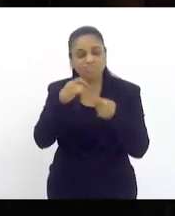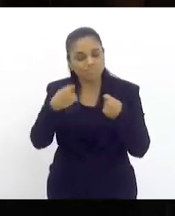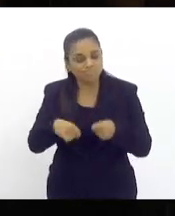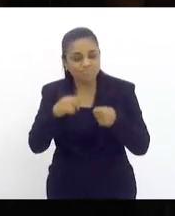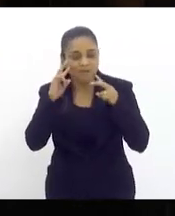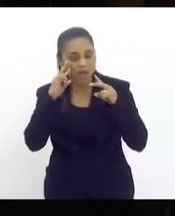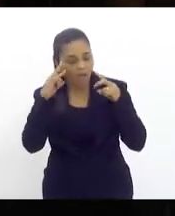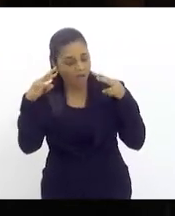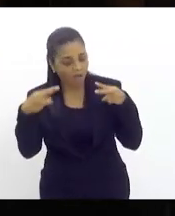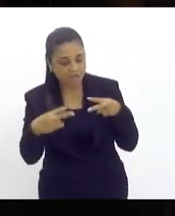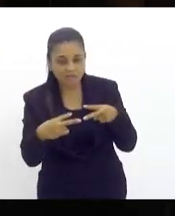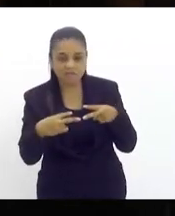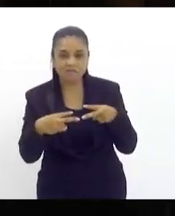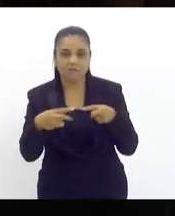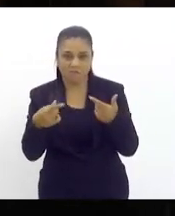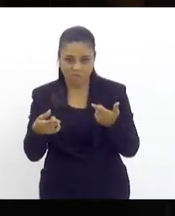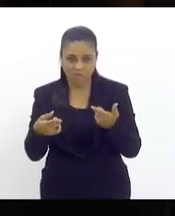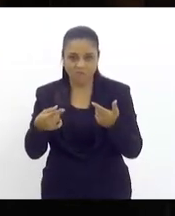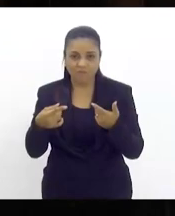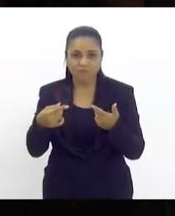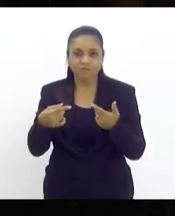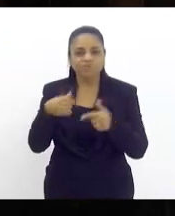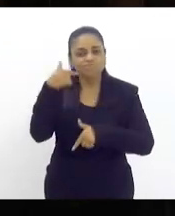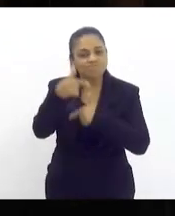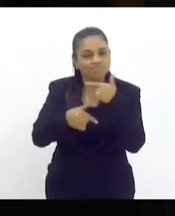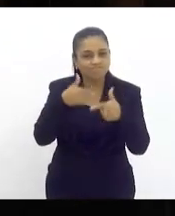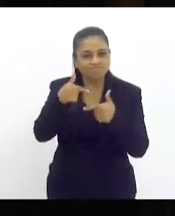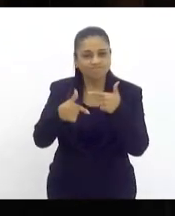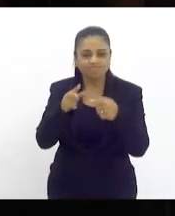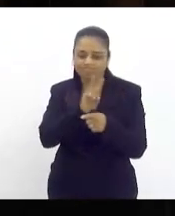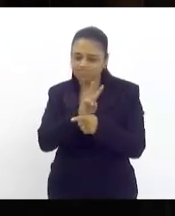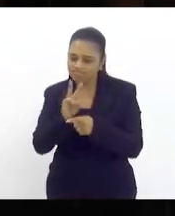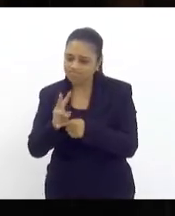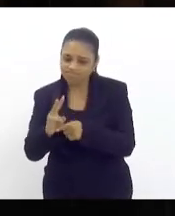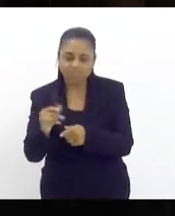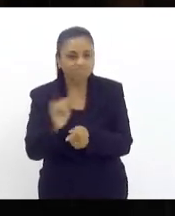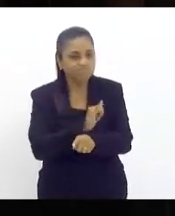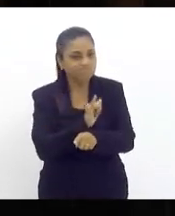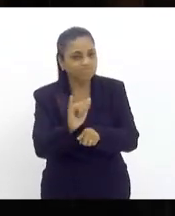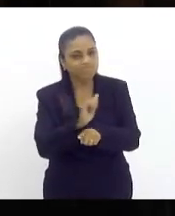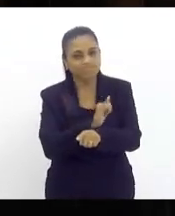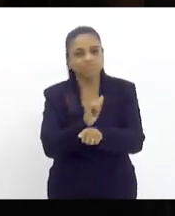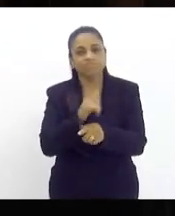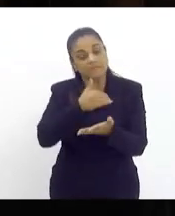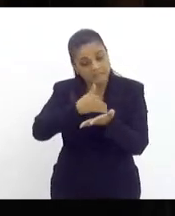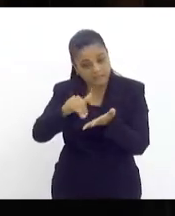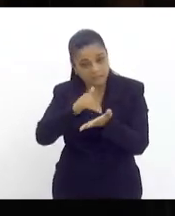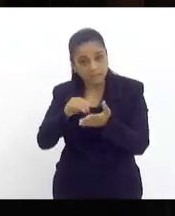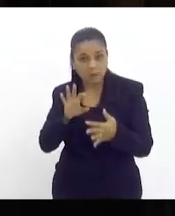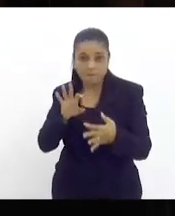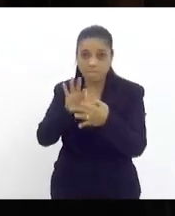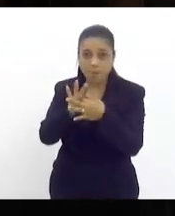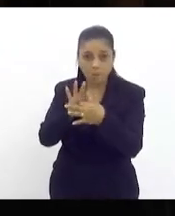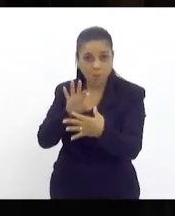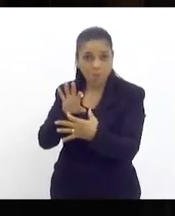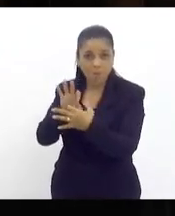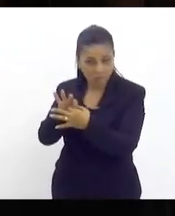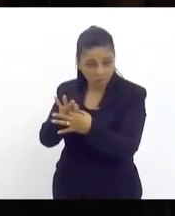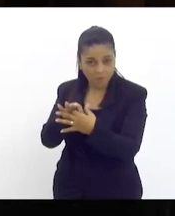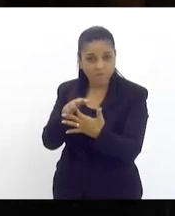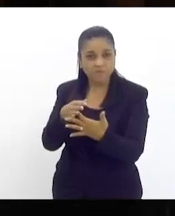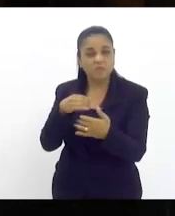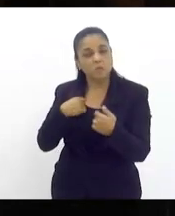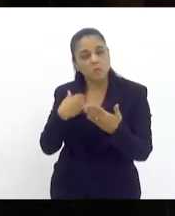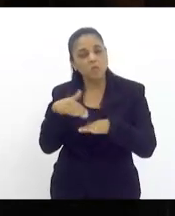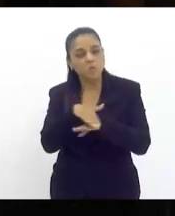uma atenção é trabalhando com as redes de proteção mas também trabalhando com as secretarias e nesse sentido eu